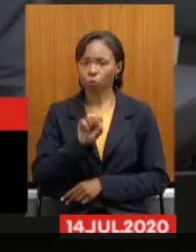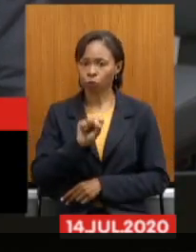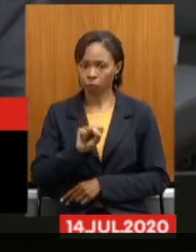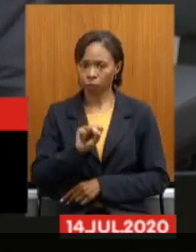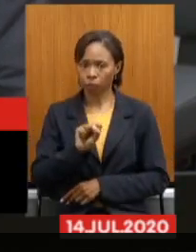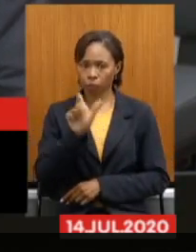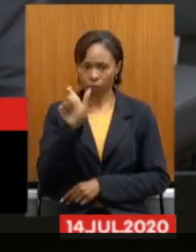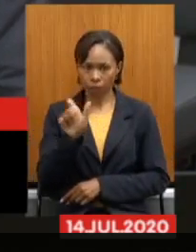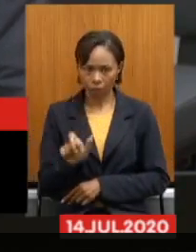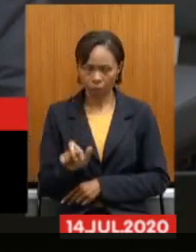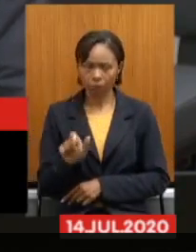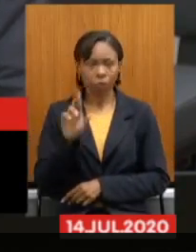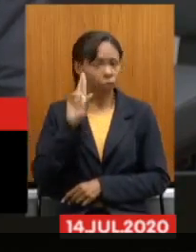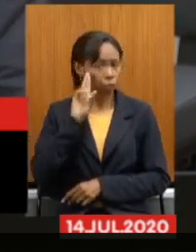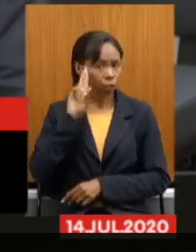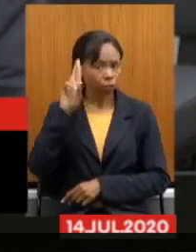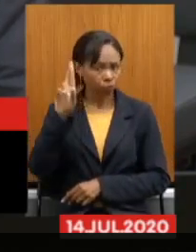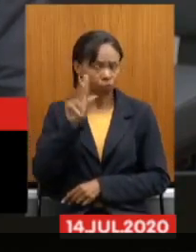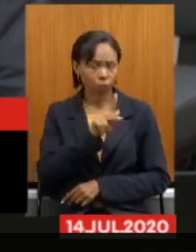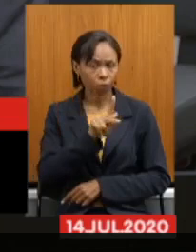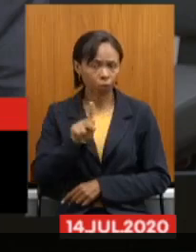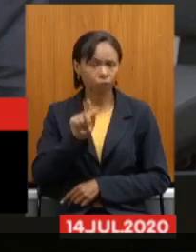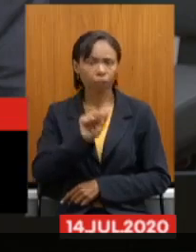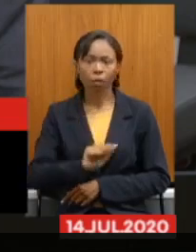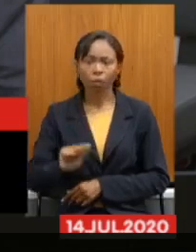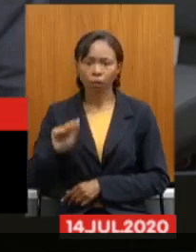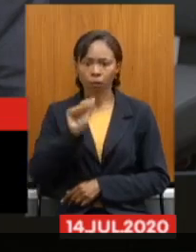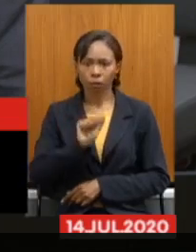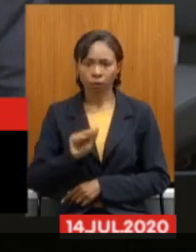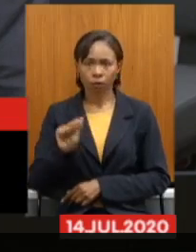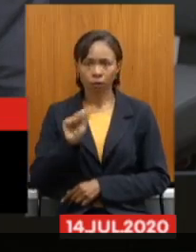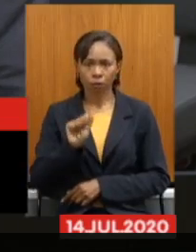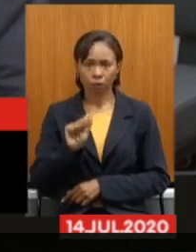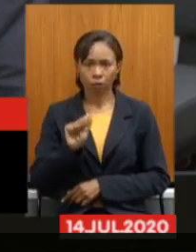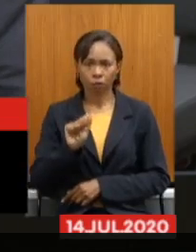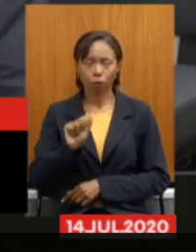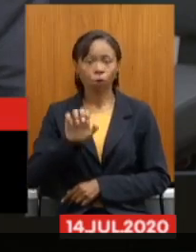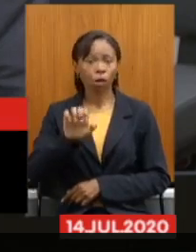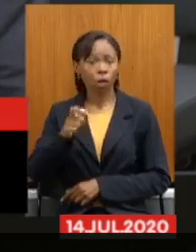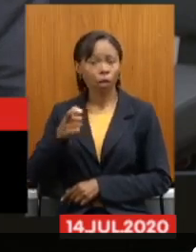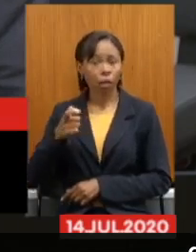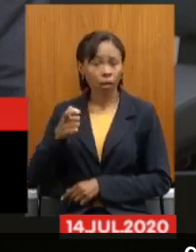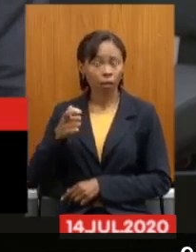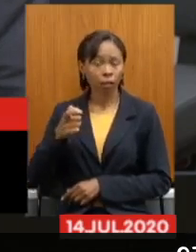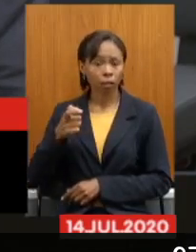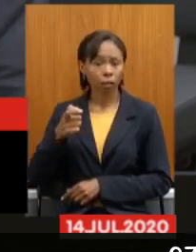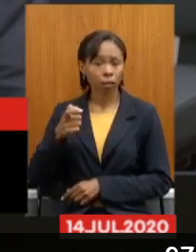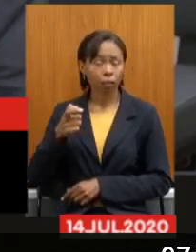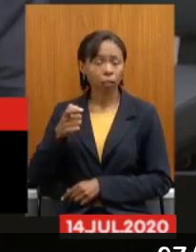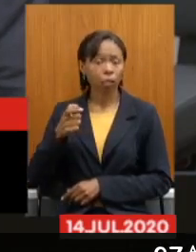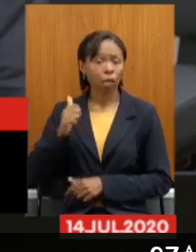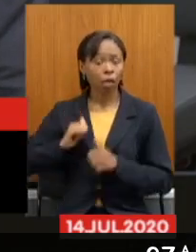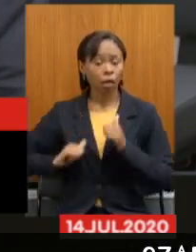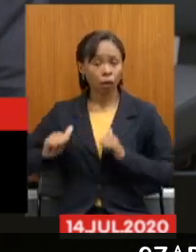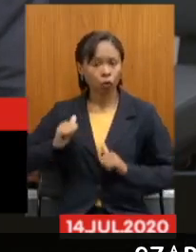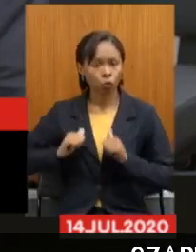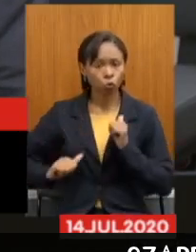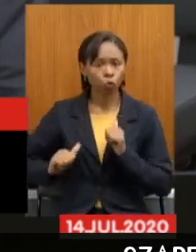Soares, diretor-presidente da Associação dos Exatores do Estado de Minas Gerais.